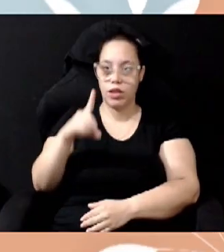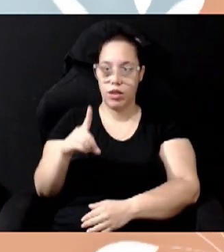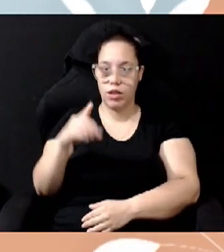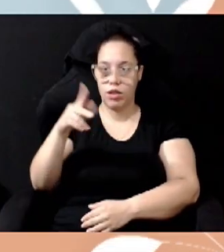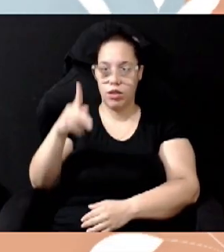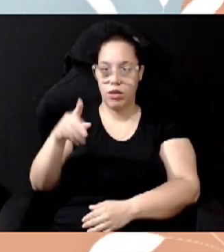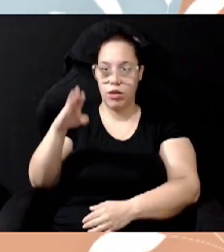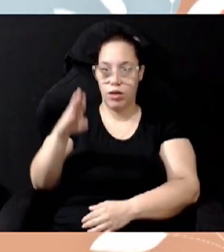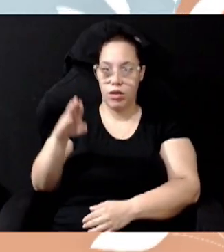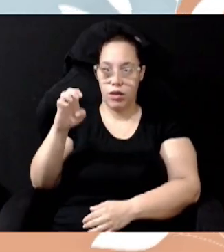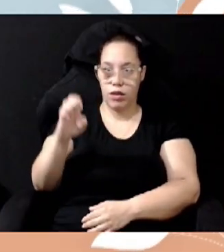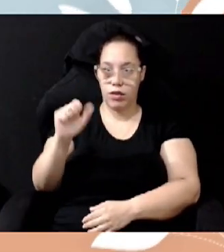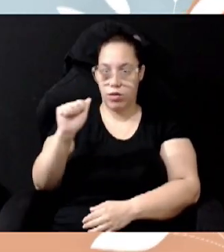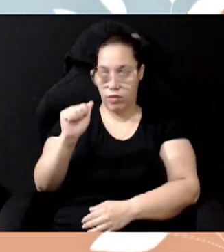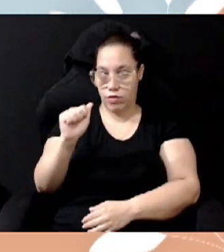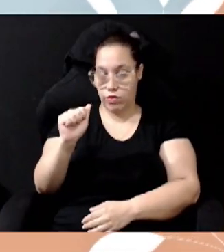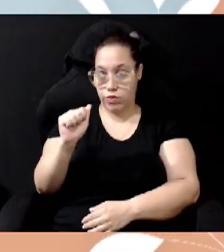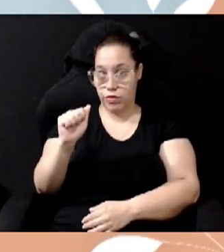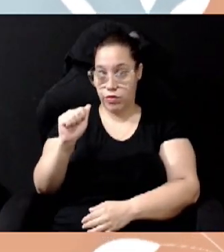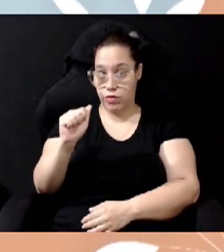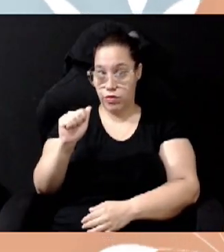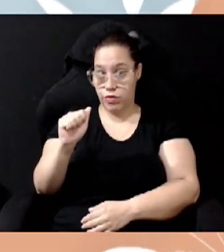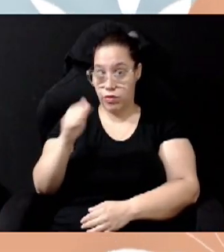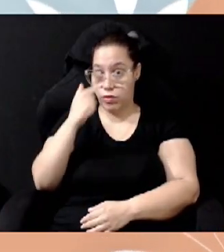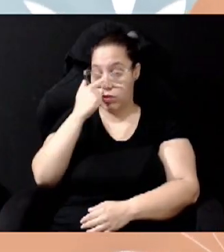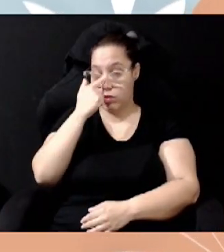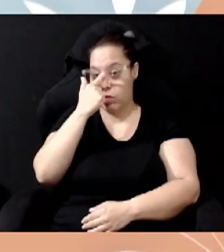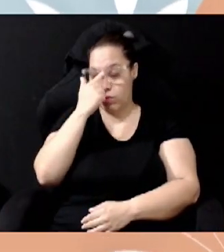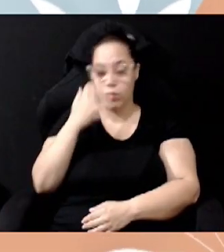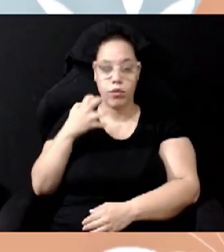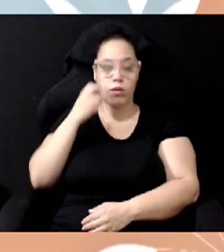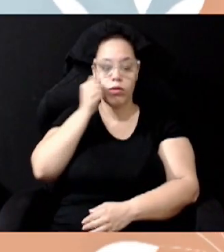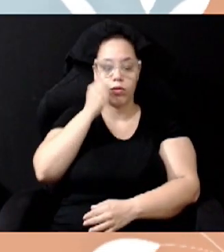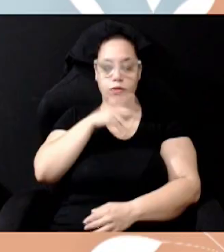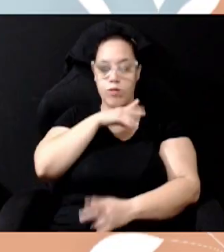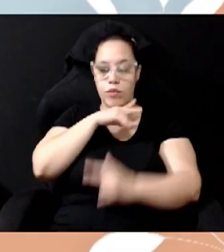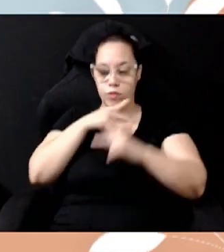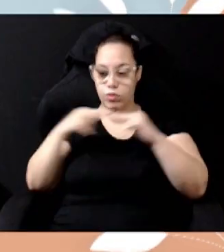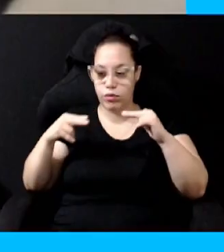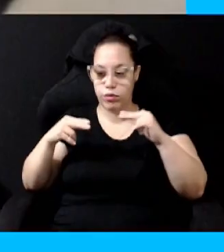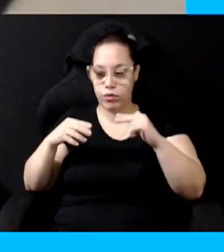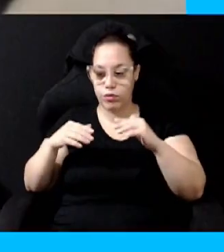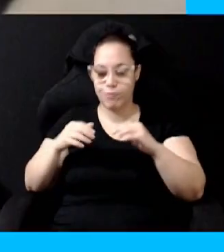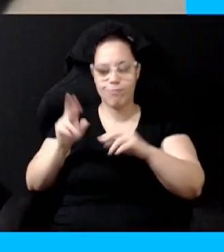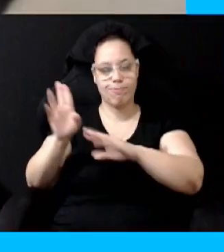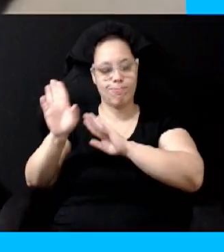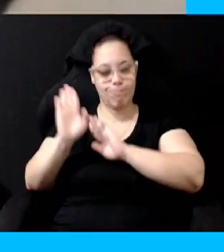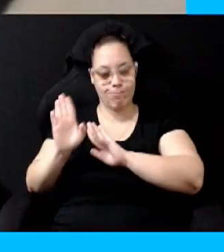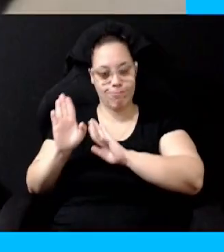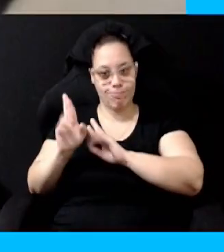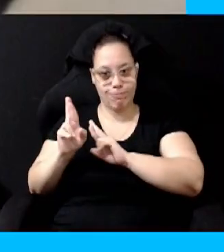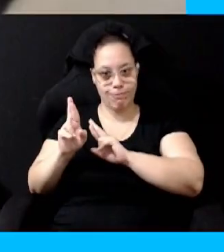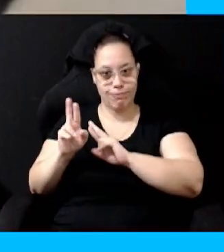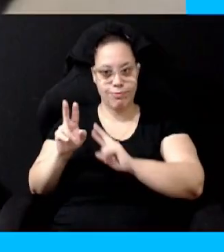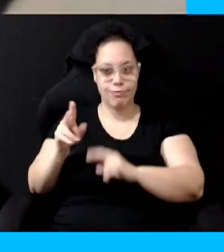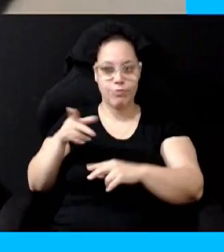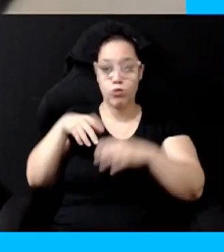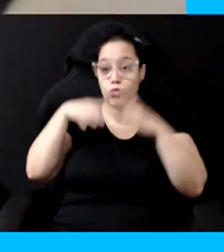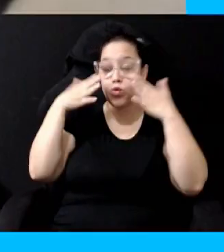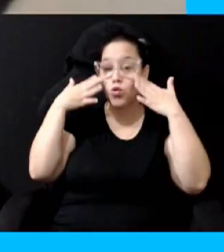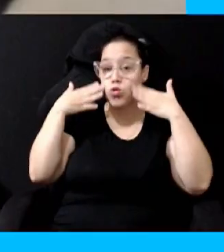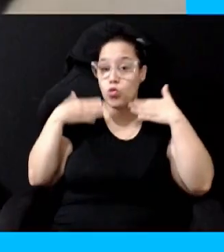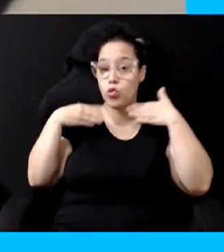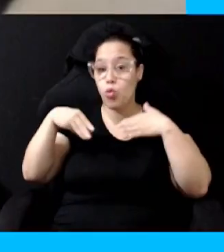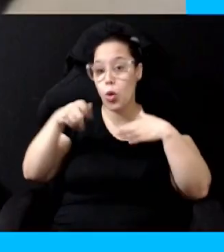Departamento de Proteção e Bem-Estar Animal, tem mais bichinhos aguardando um lar. Essa rajadinha é a Mona Lisa,